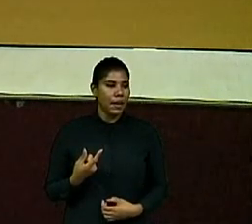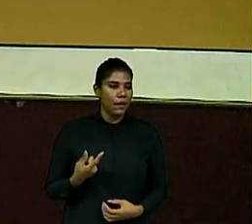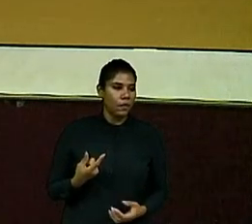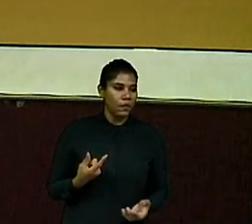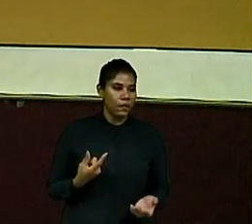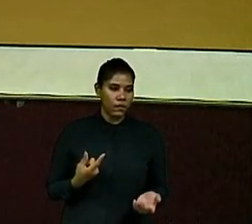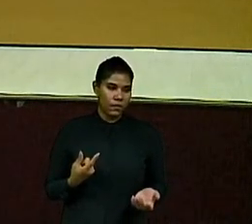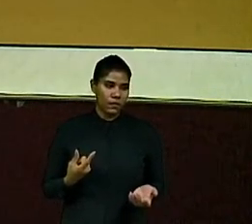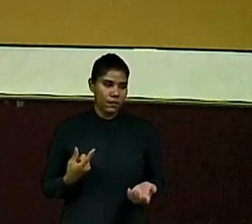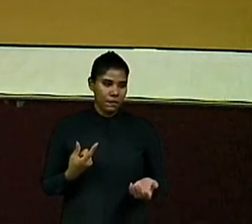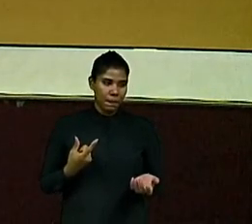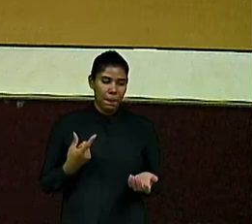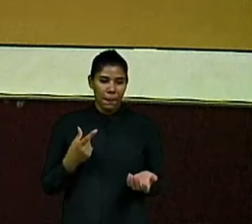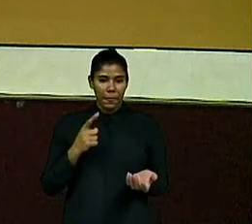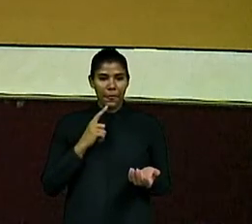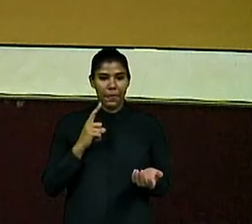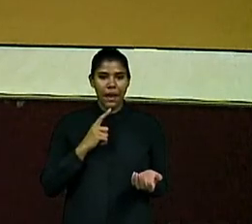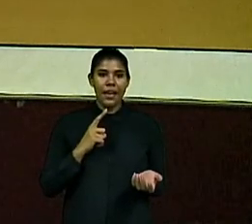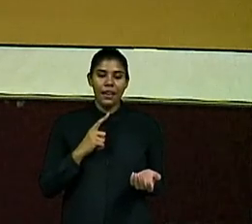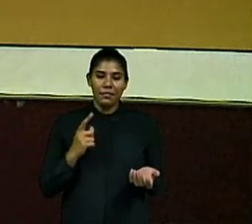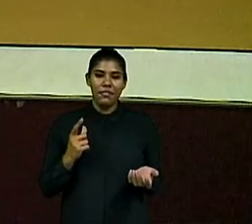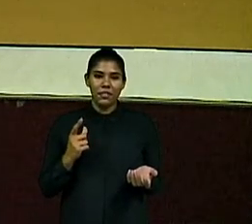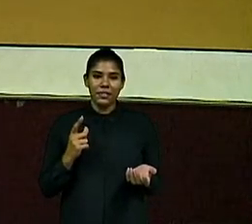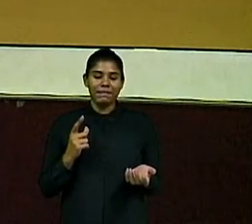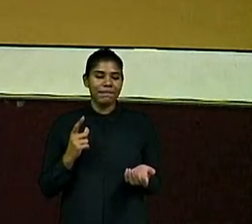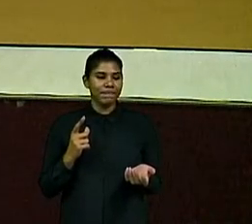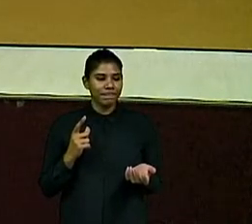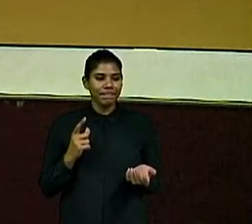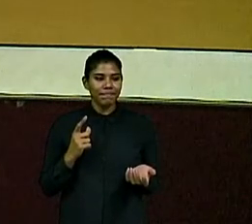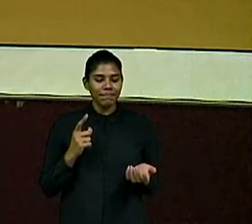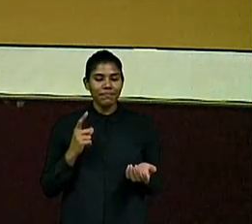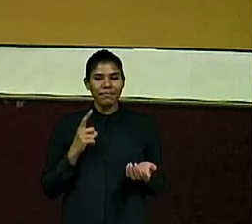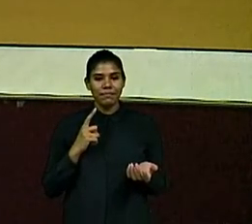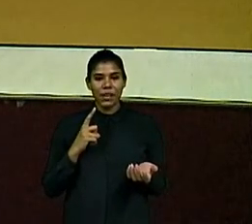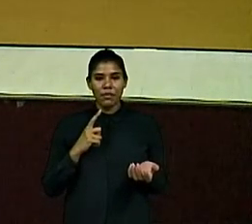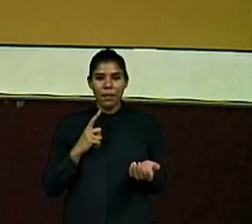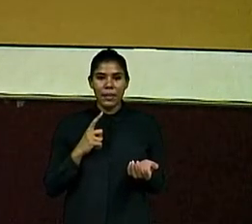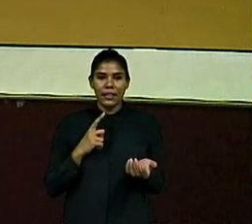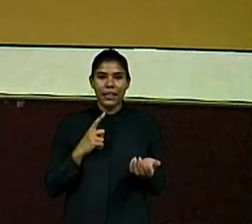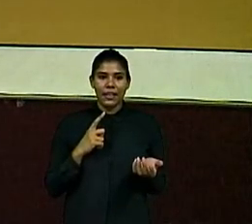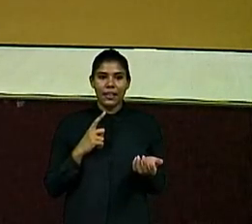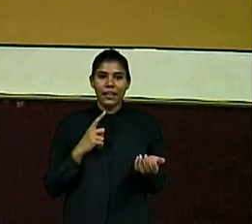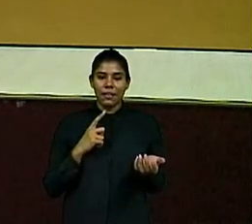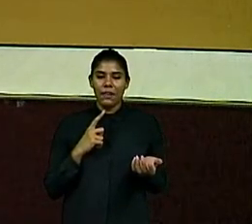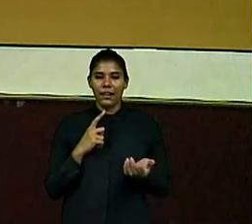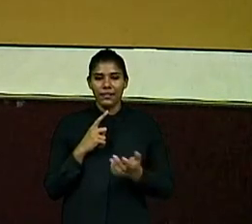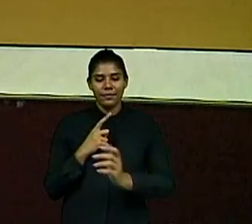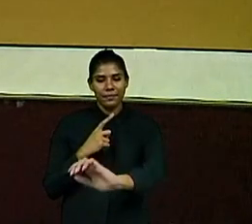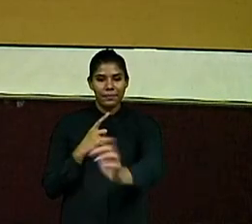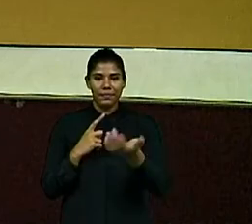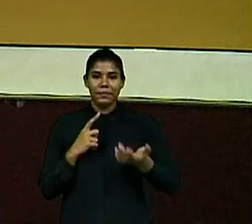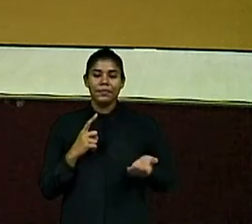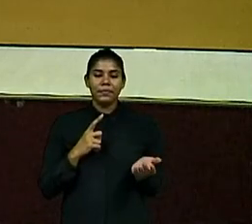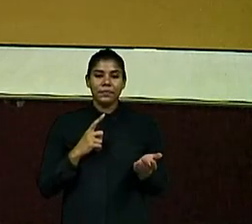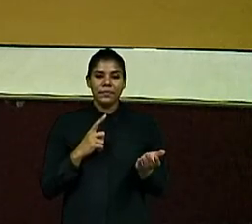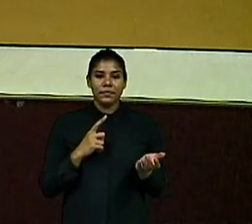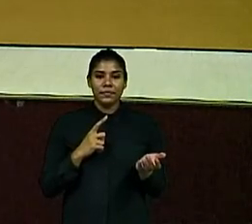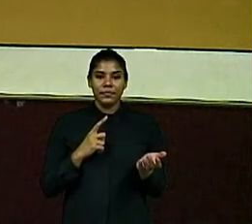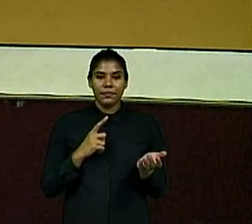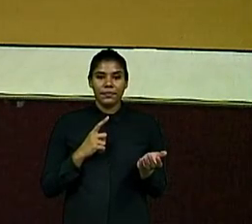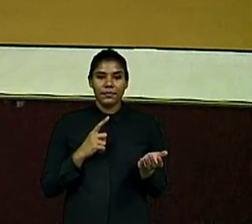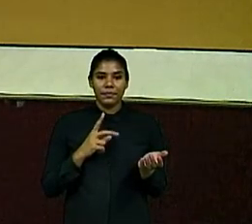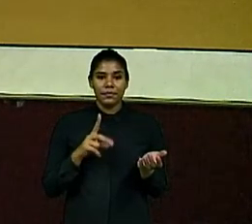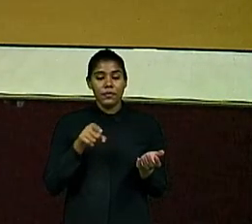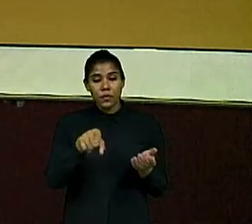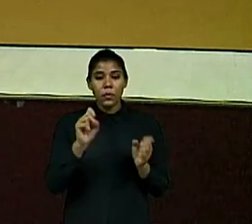direitinho etc se você não controla isso em situações comuns tu pode por